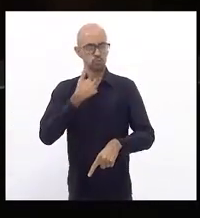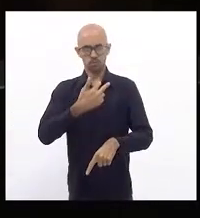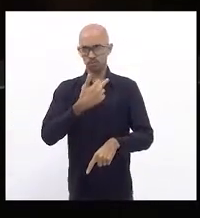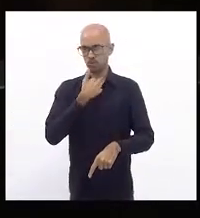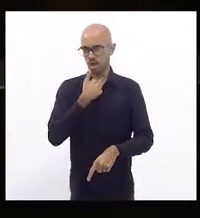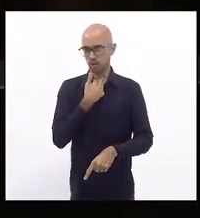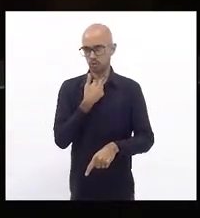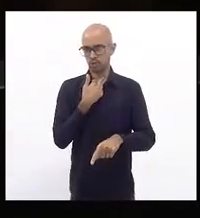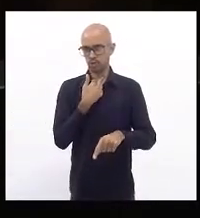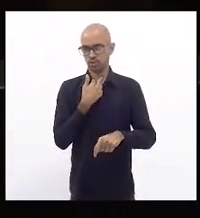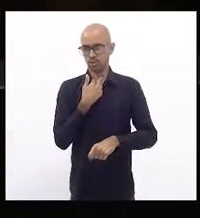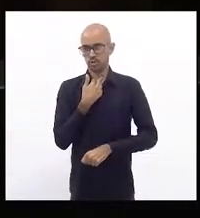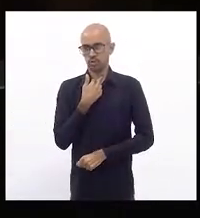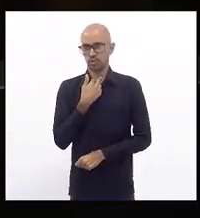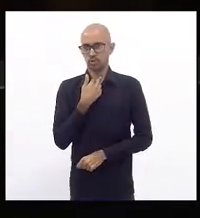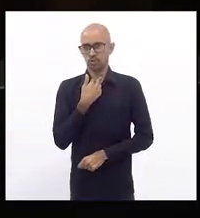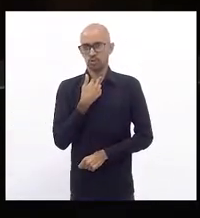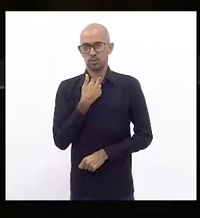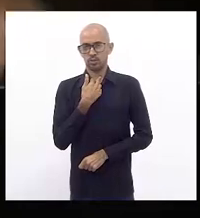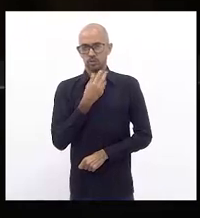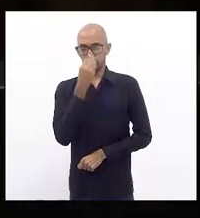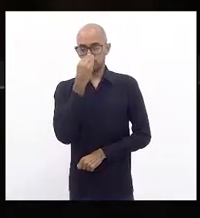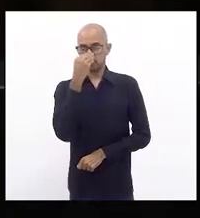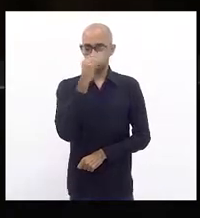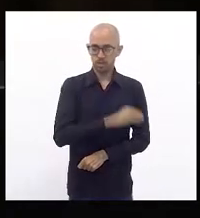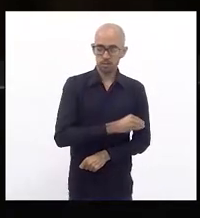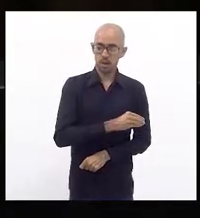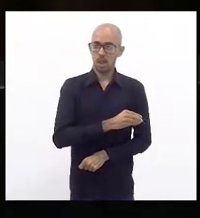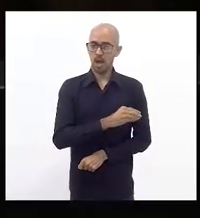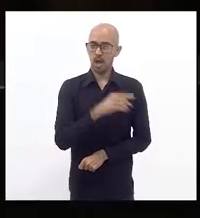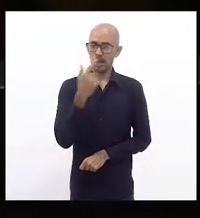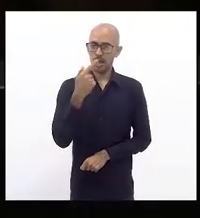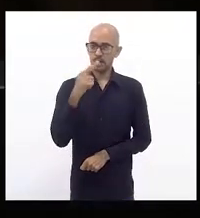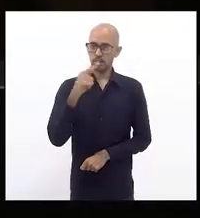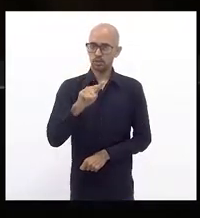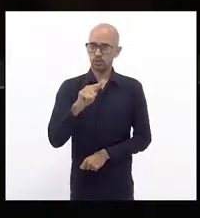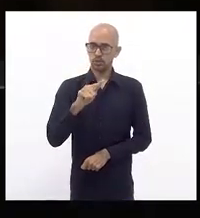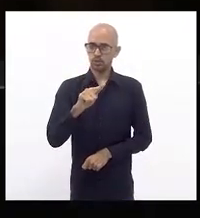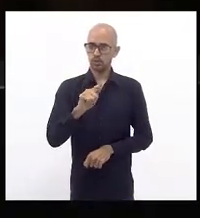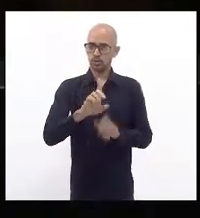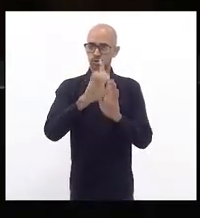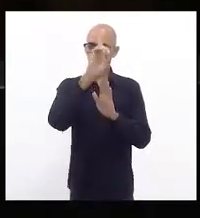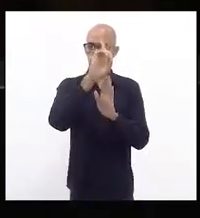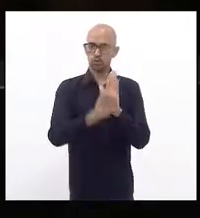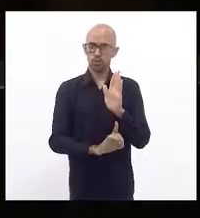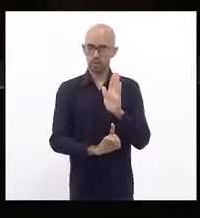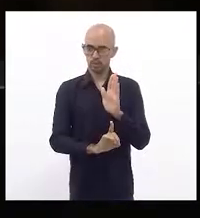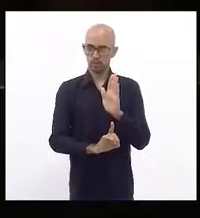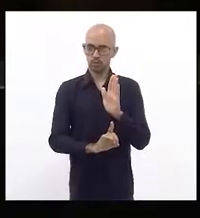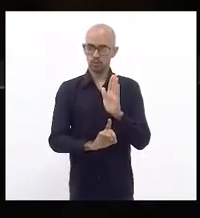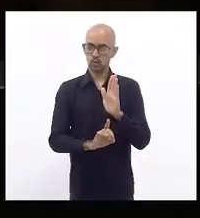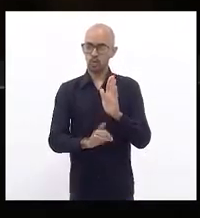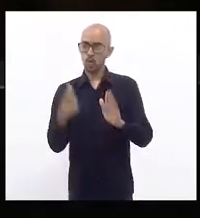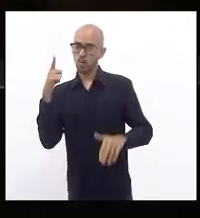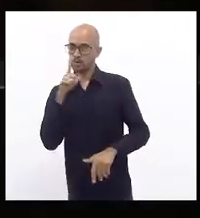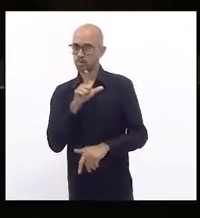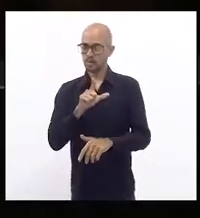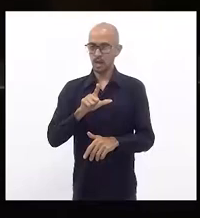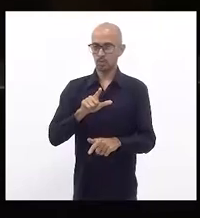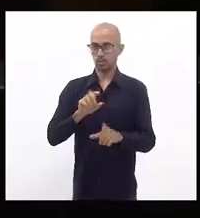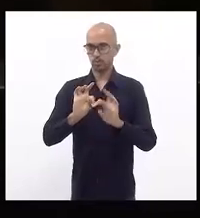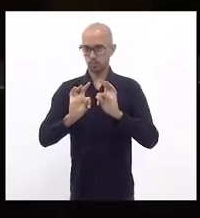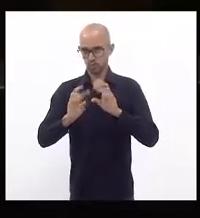forma alguma, deixar de garantir aquilo que é um direito conquistado